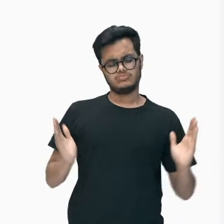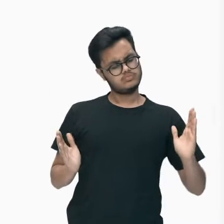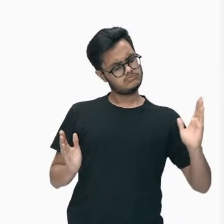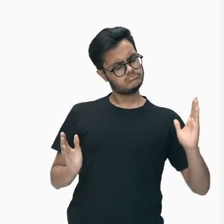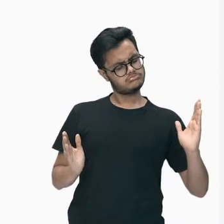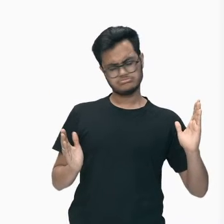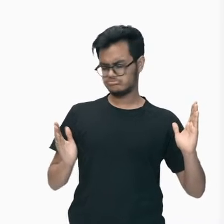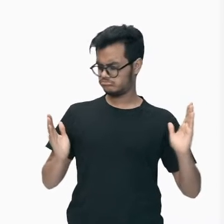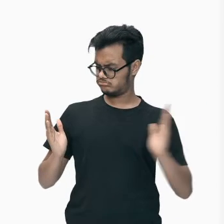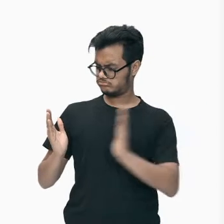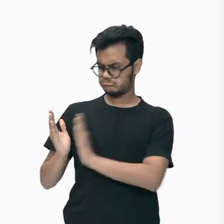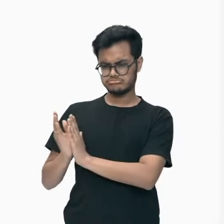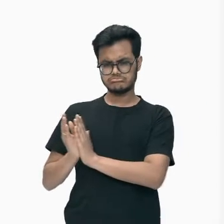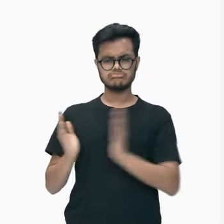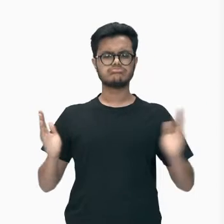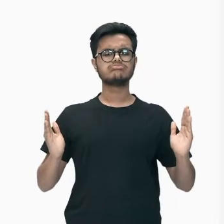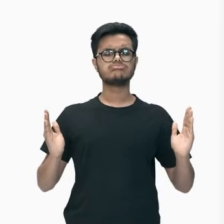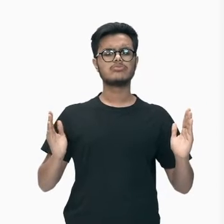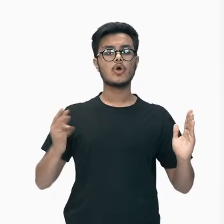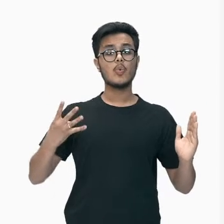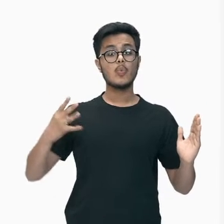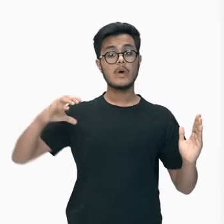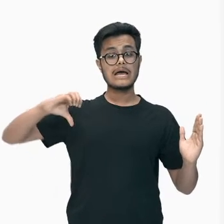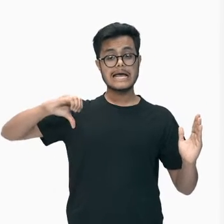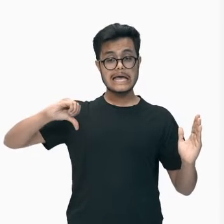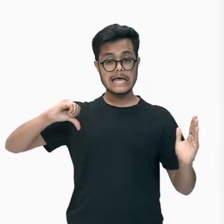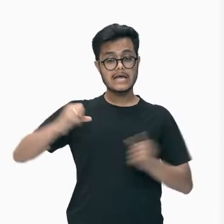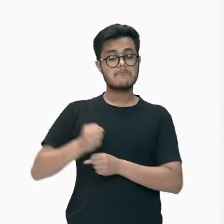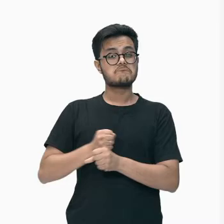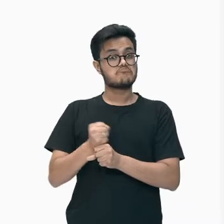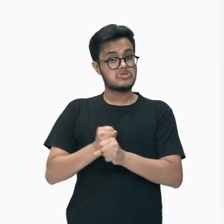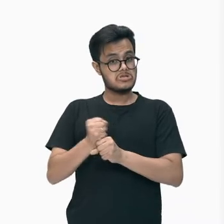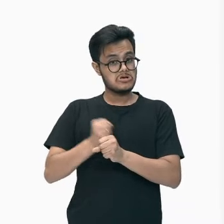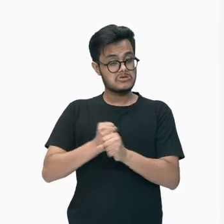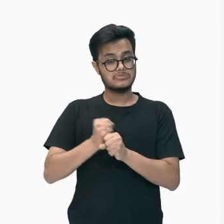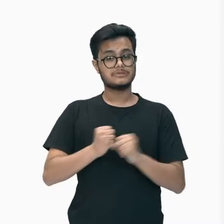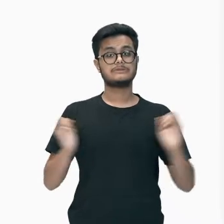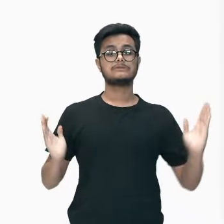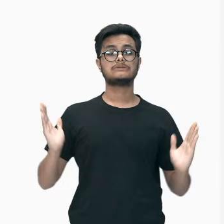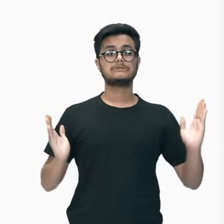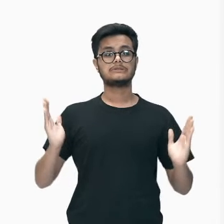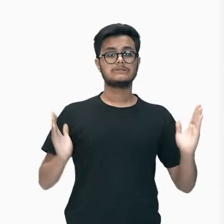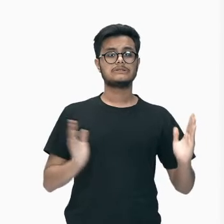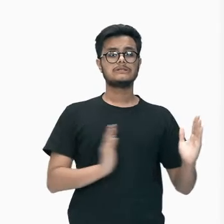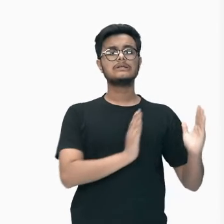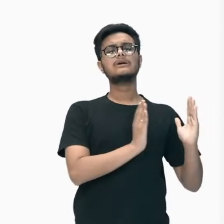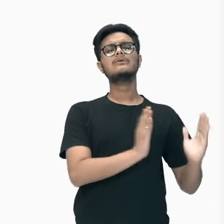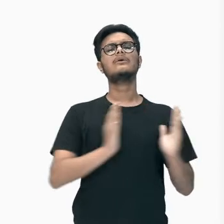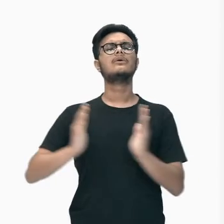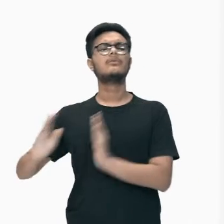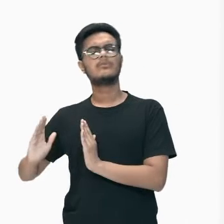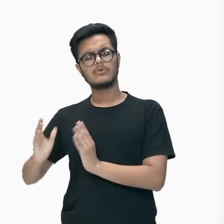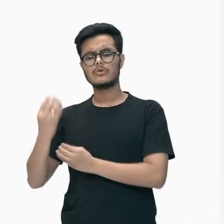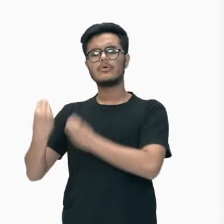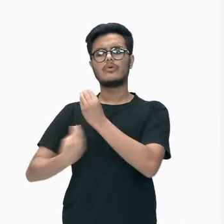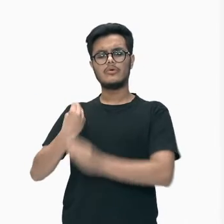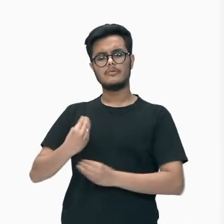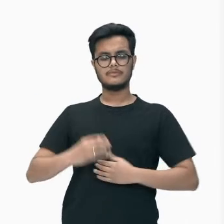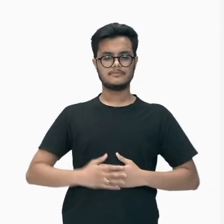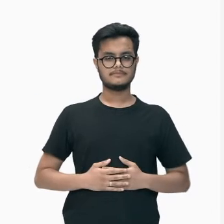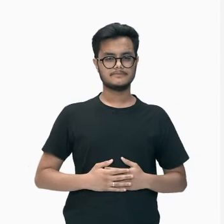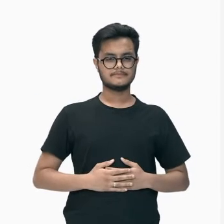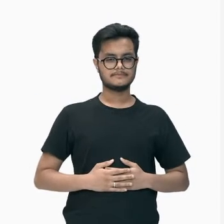Pedro II, teve uma duração de 49 anos e foi dividido da seguinte forma que nós vamos ver daqui a pouco. Vejam